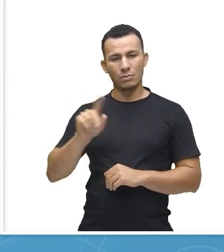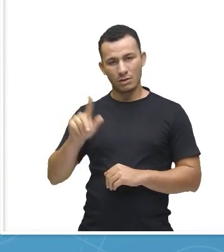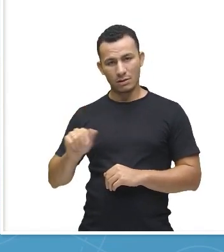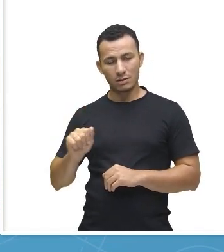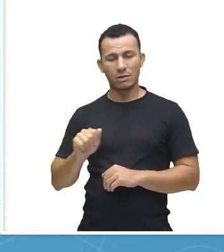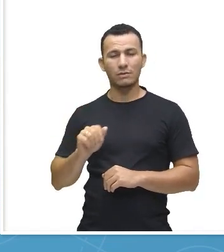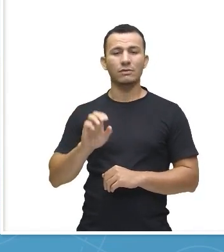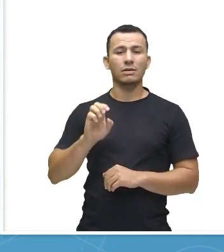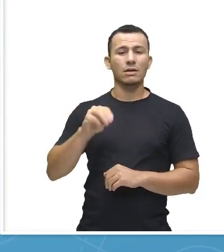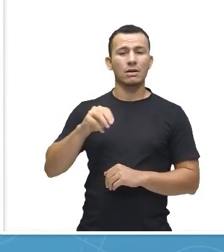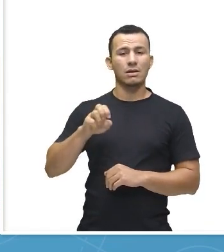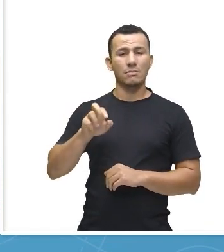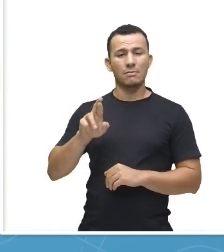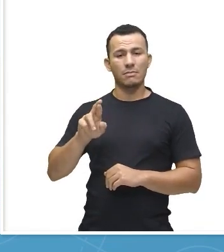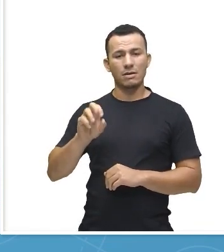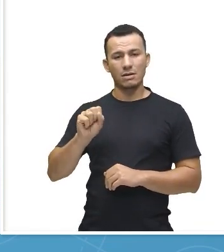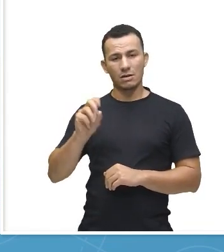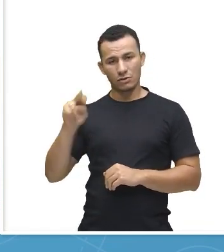o Emerson